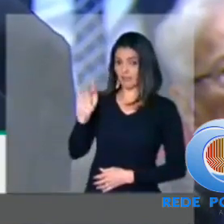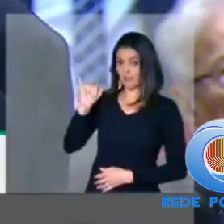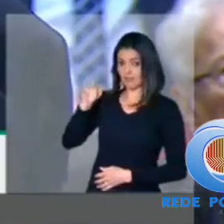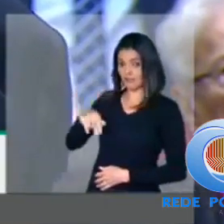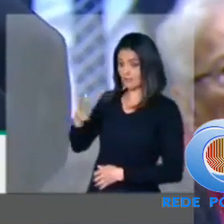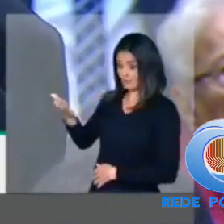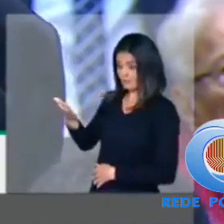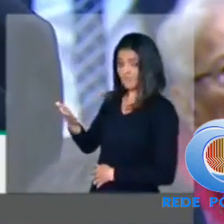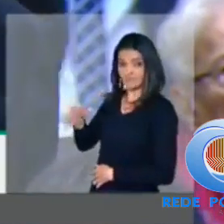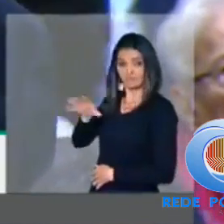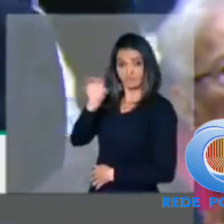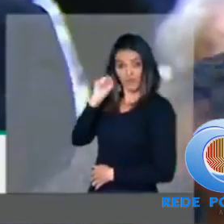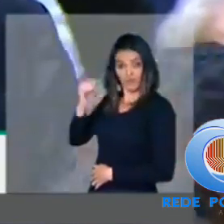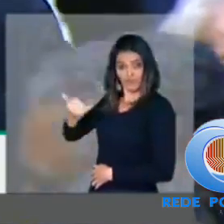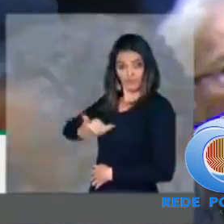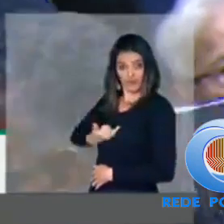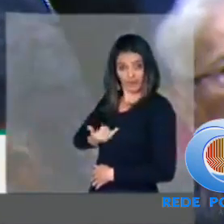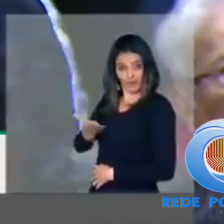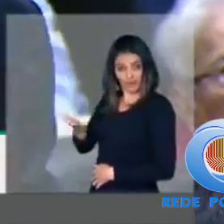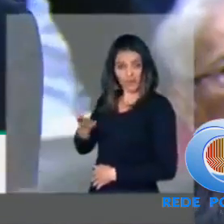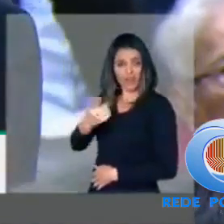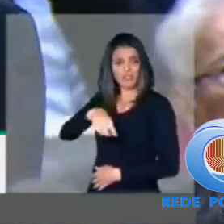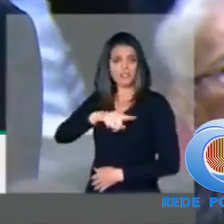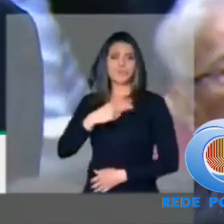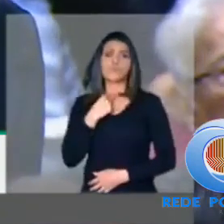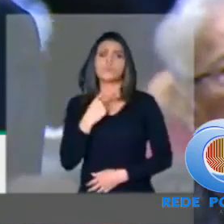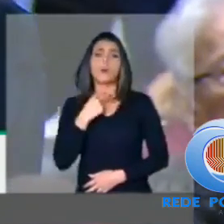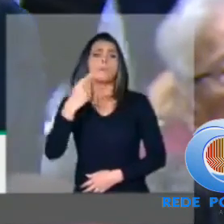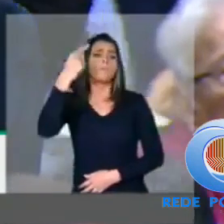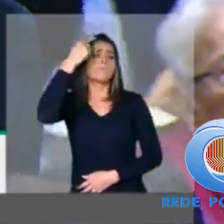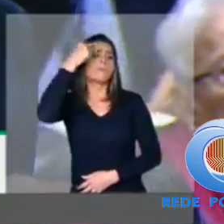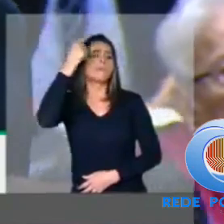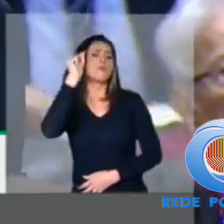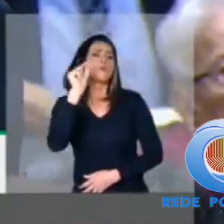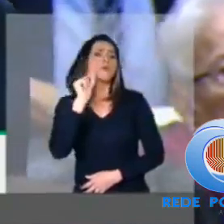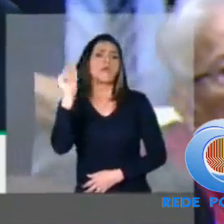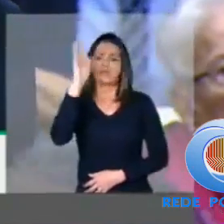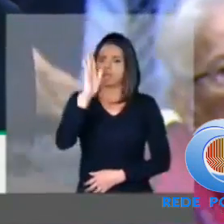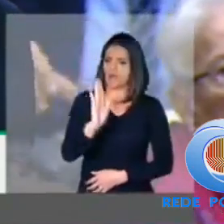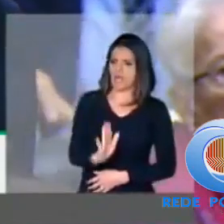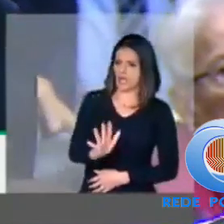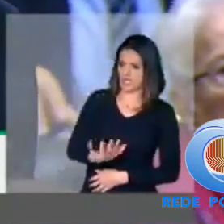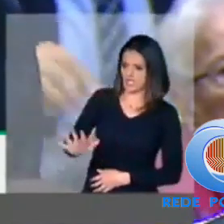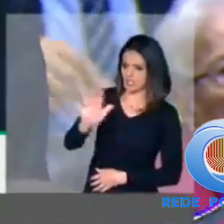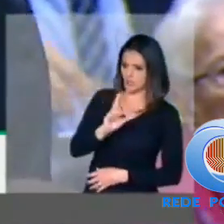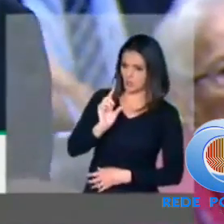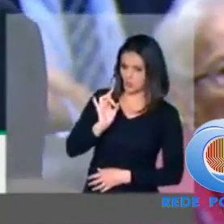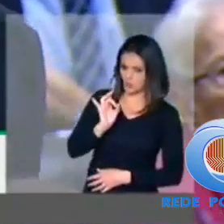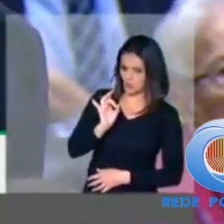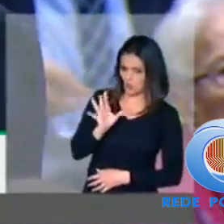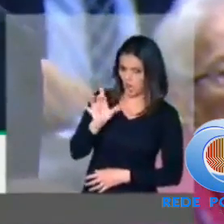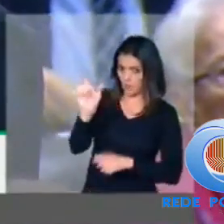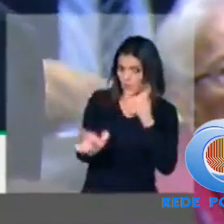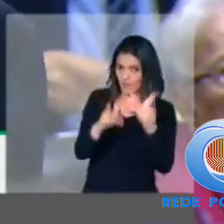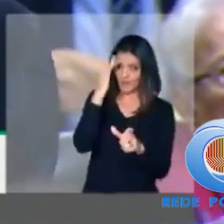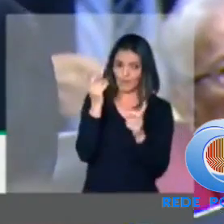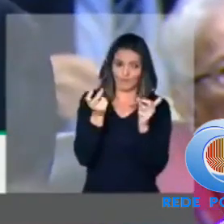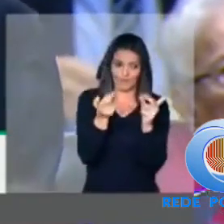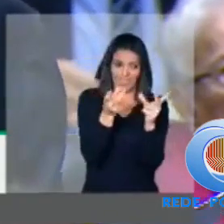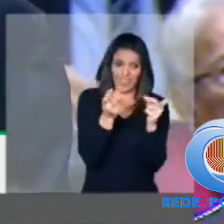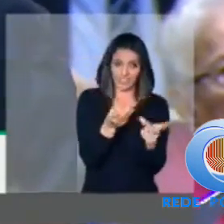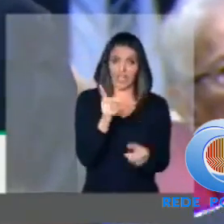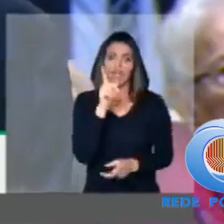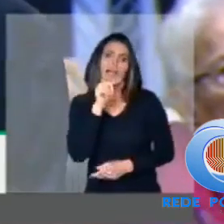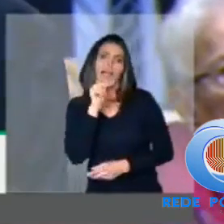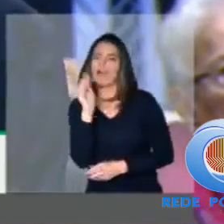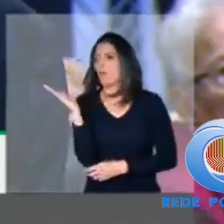ouvi há pouco, para dizer que nós não podemos pensar que o Brasil é só a pessoa que vende água no semáforo. Que a